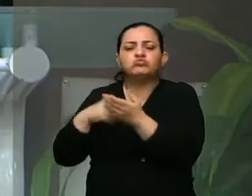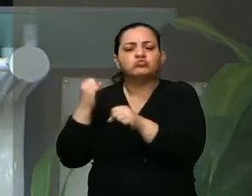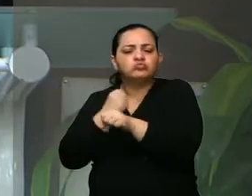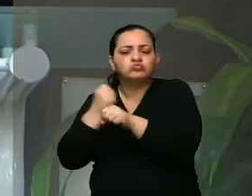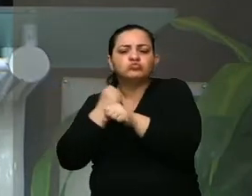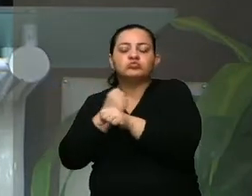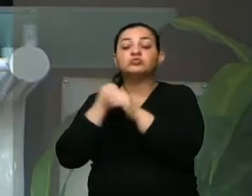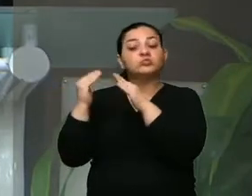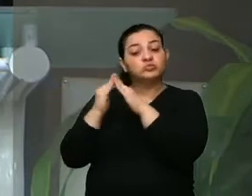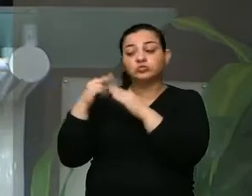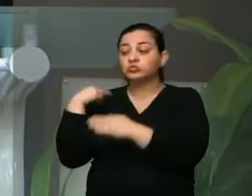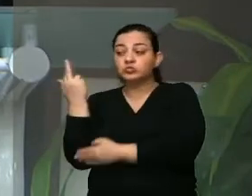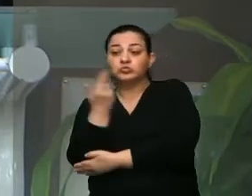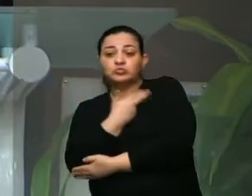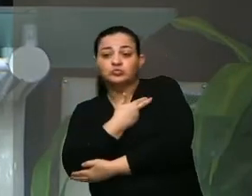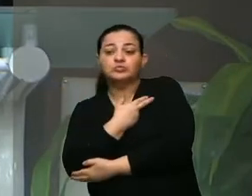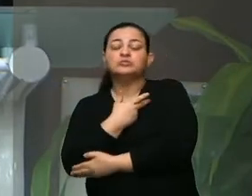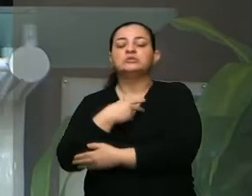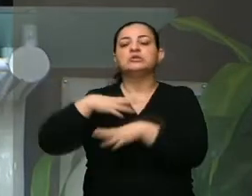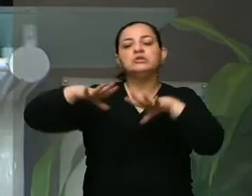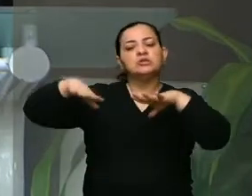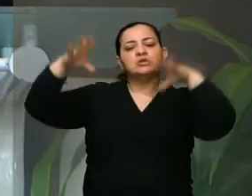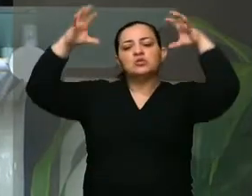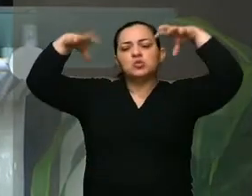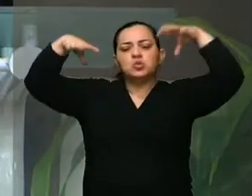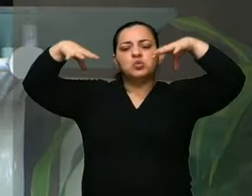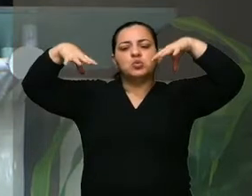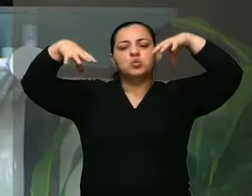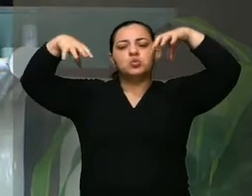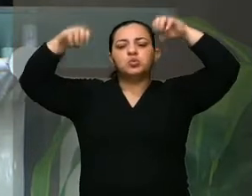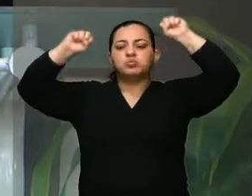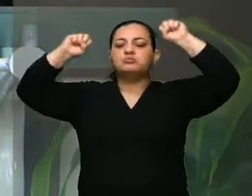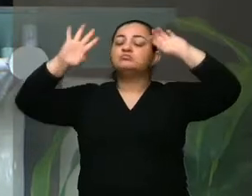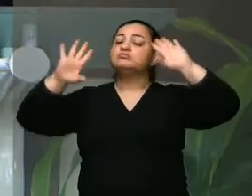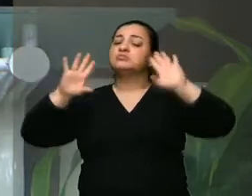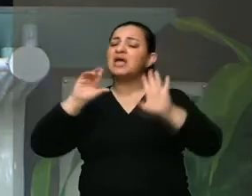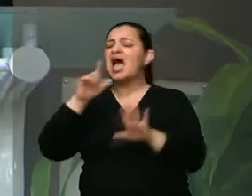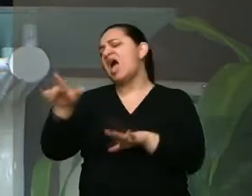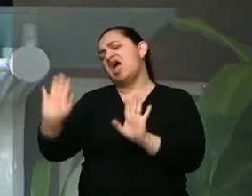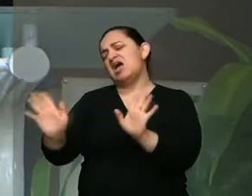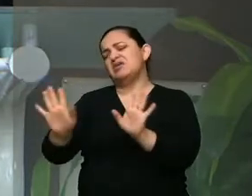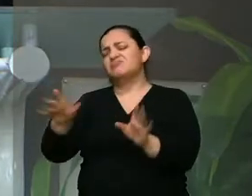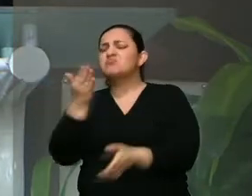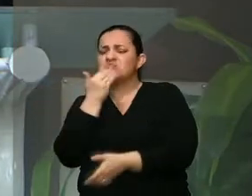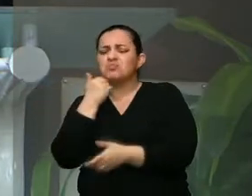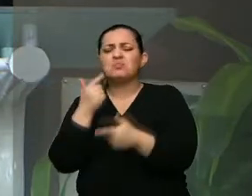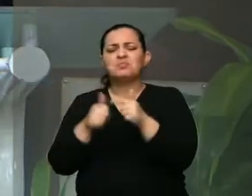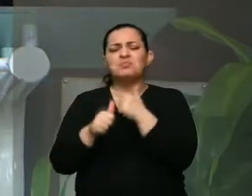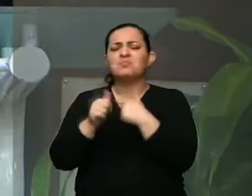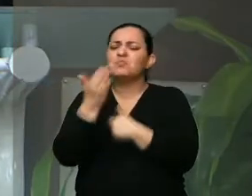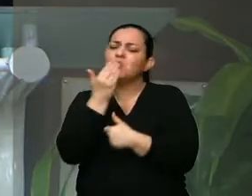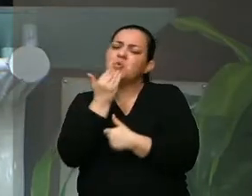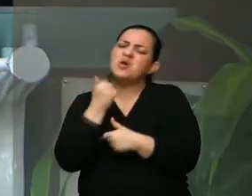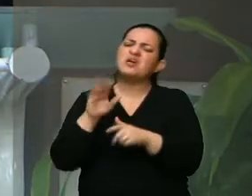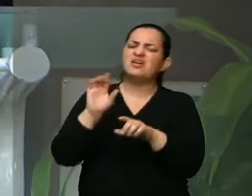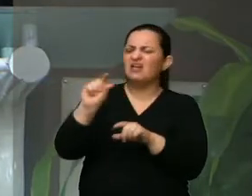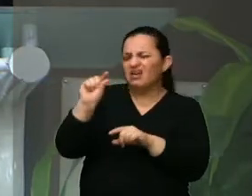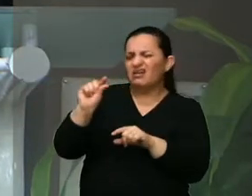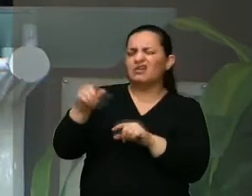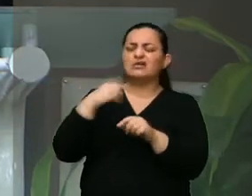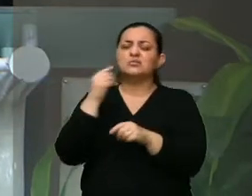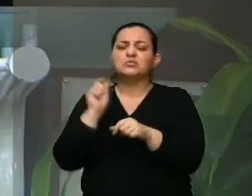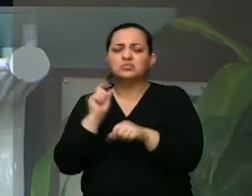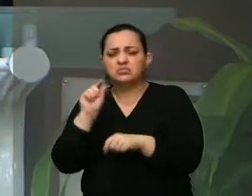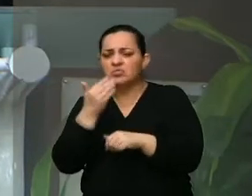passava a chuva dar lhes dizia vamos comer depois nós vamos construir a economia mais um bocado